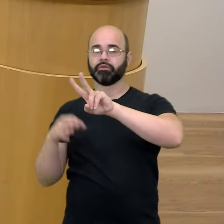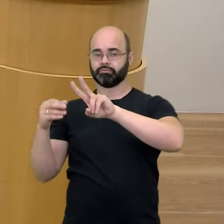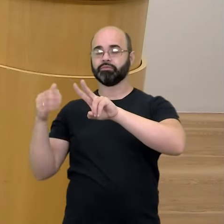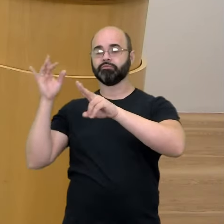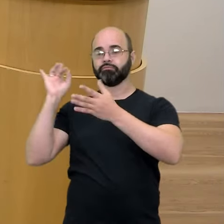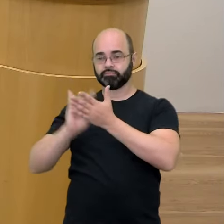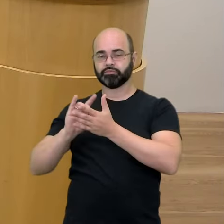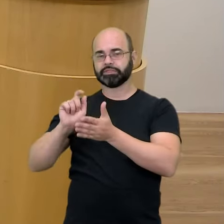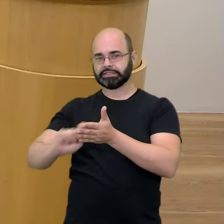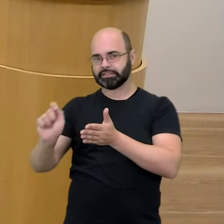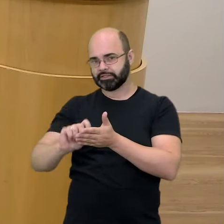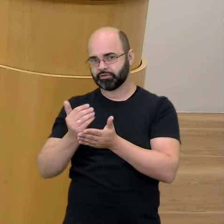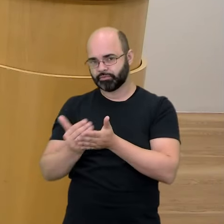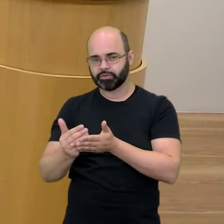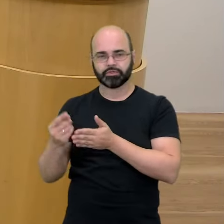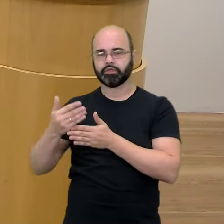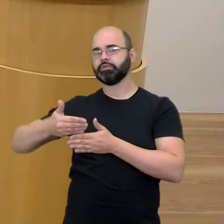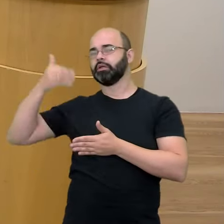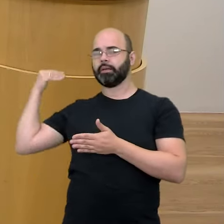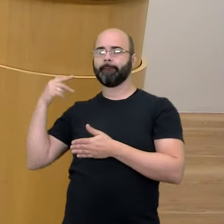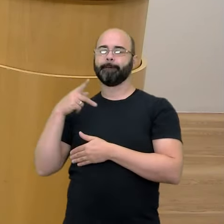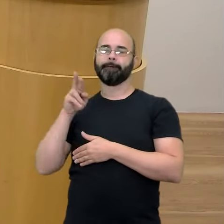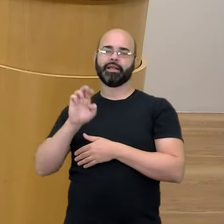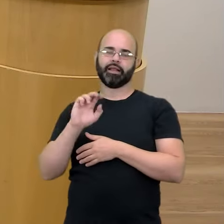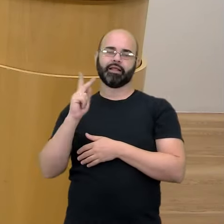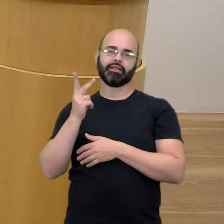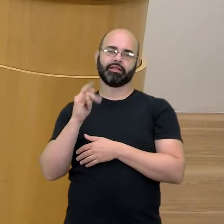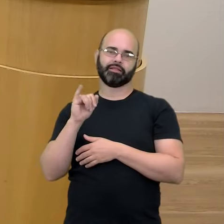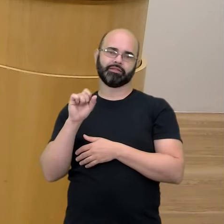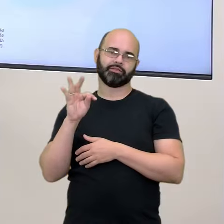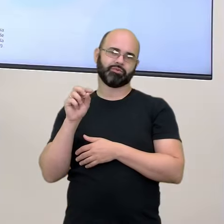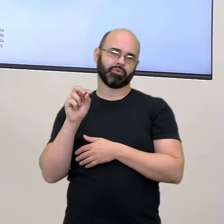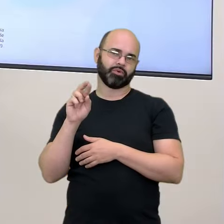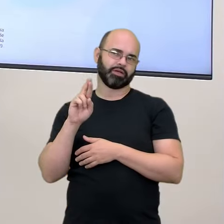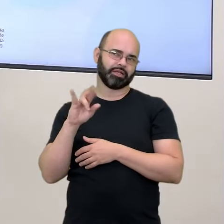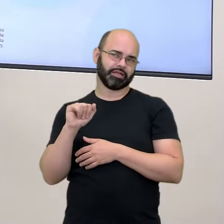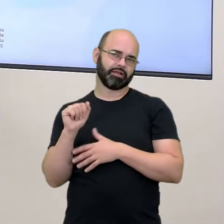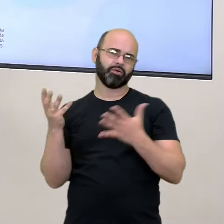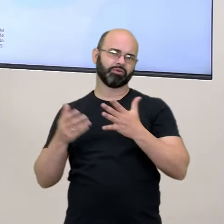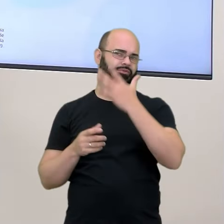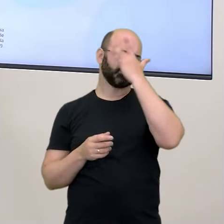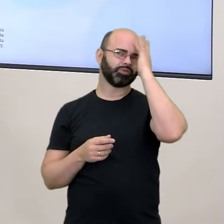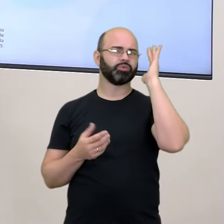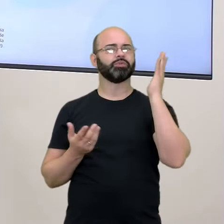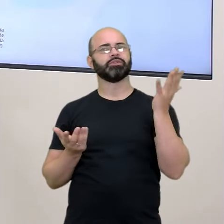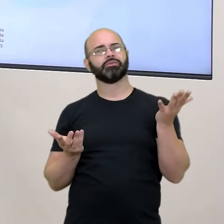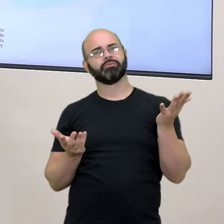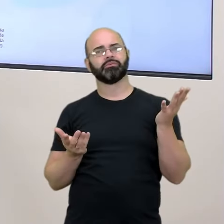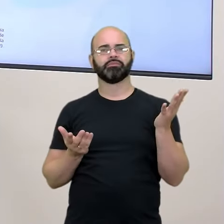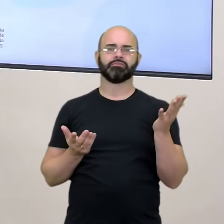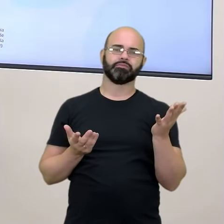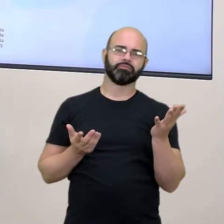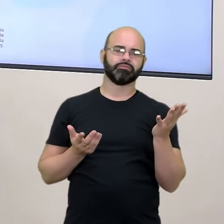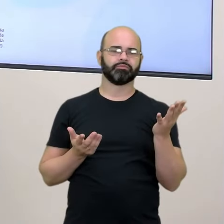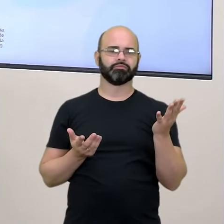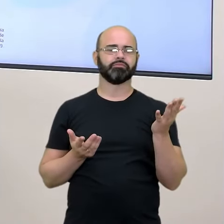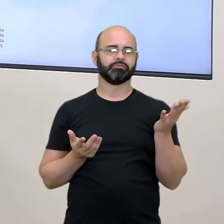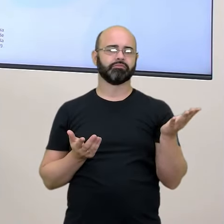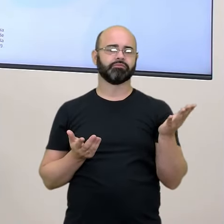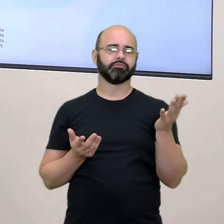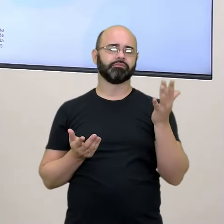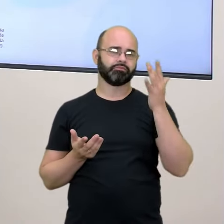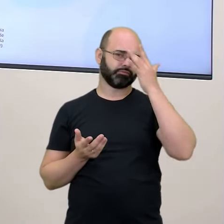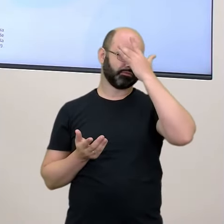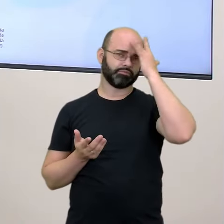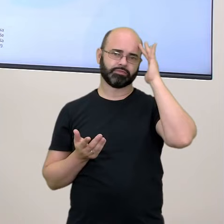pré-história. Que é hoje entendido por muitos como uma ideia até meio estranha. Não, os indígenas tinham